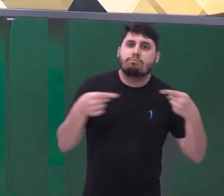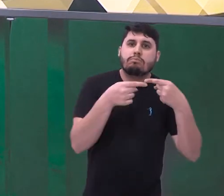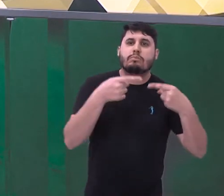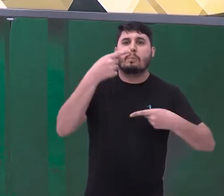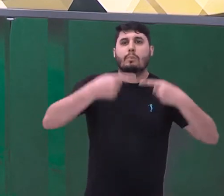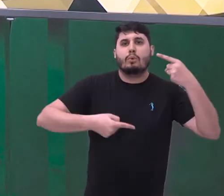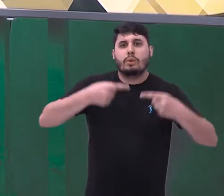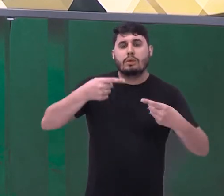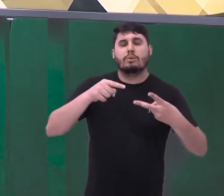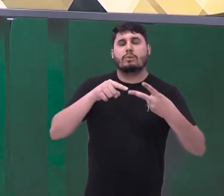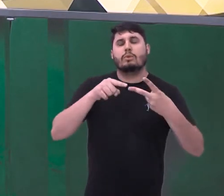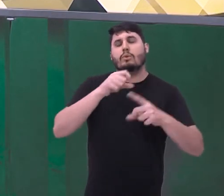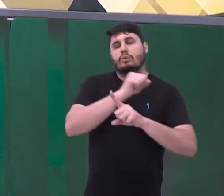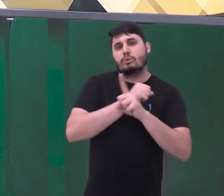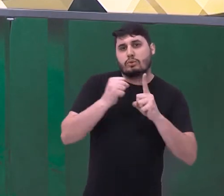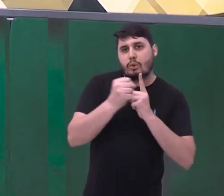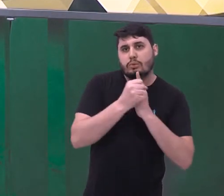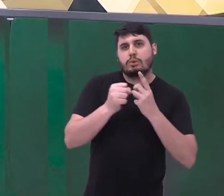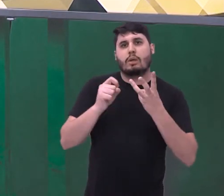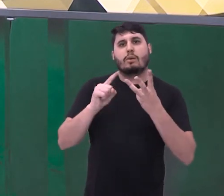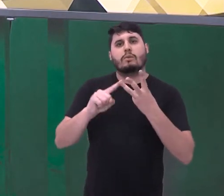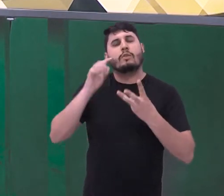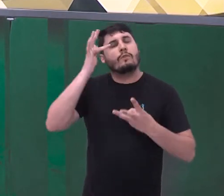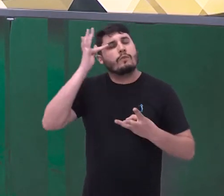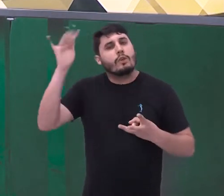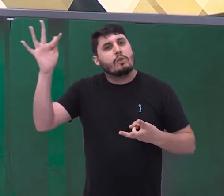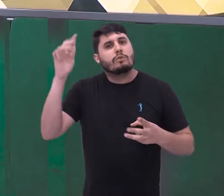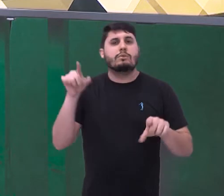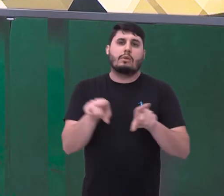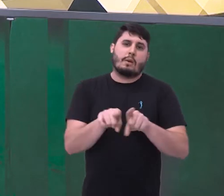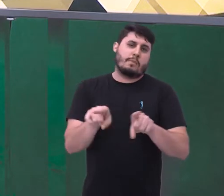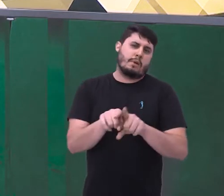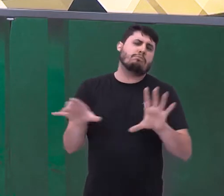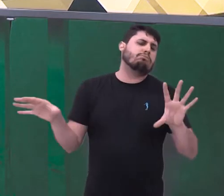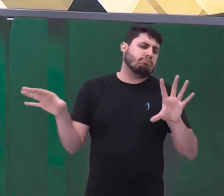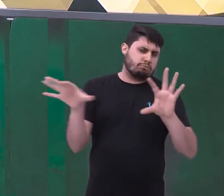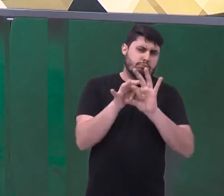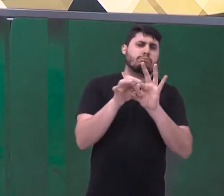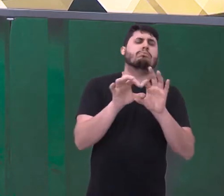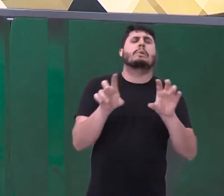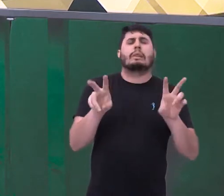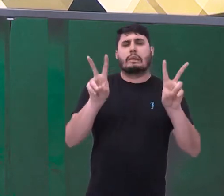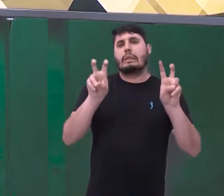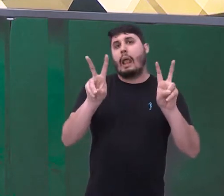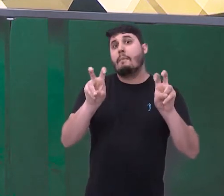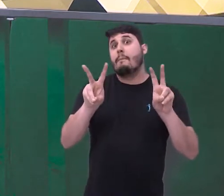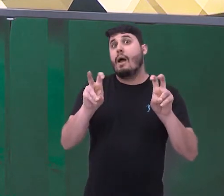e social. E filosófico também. Mas